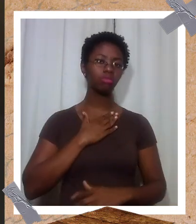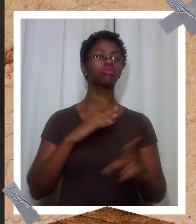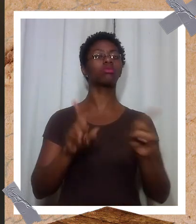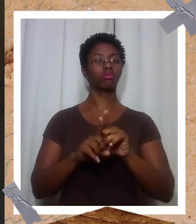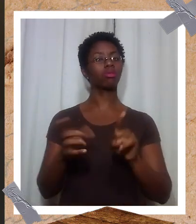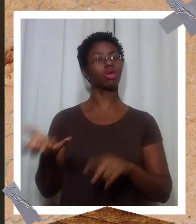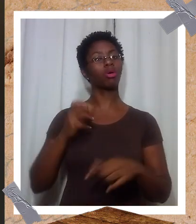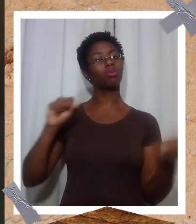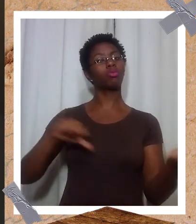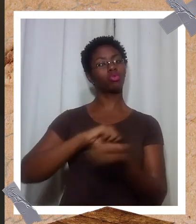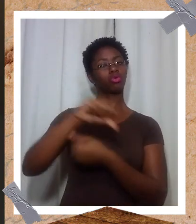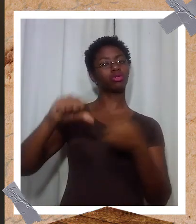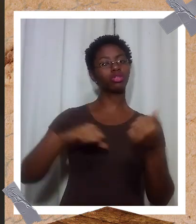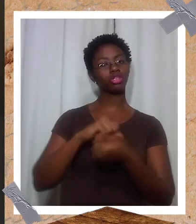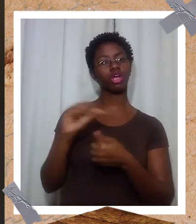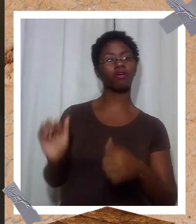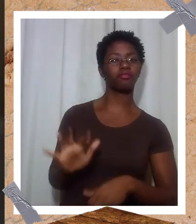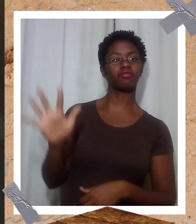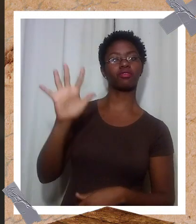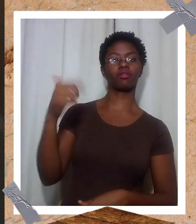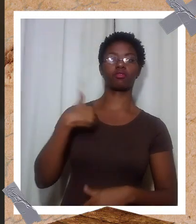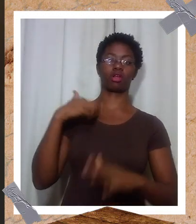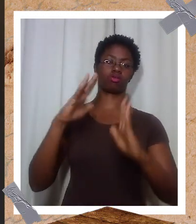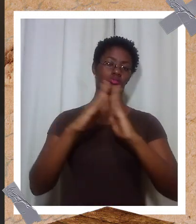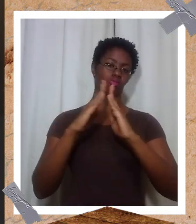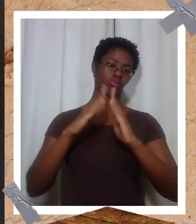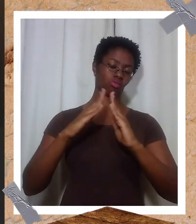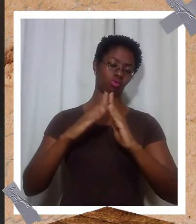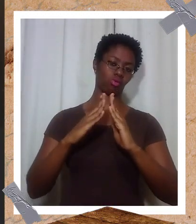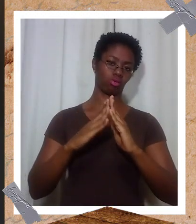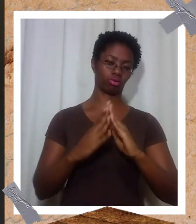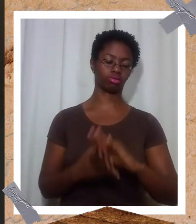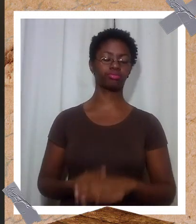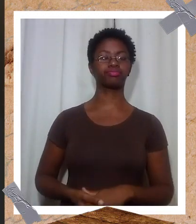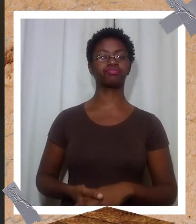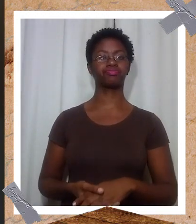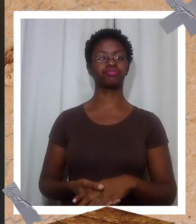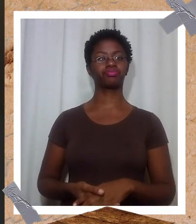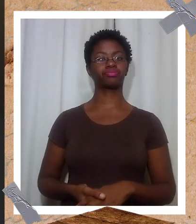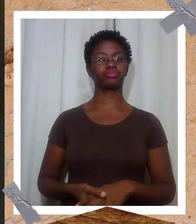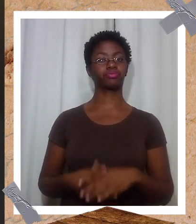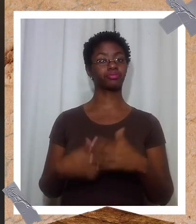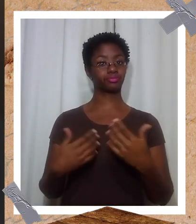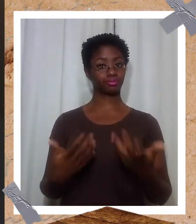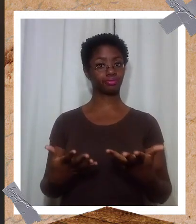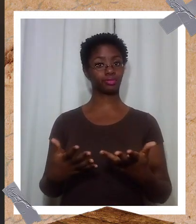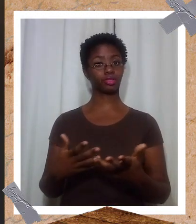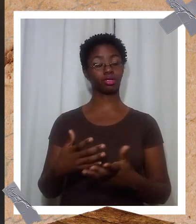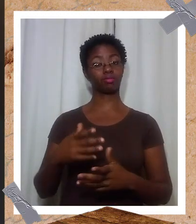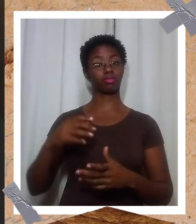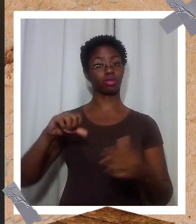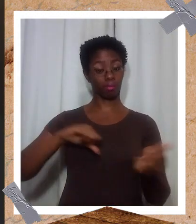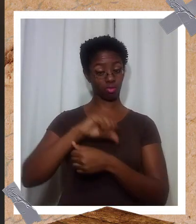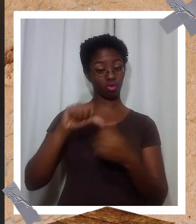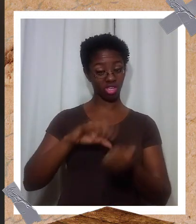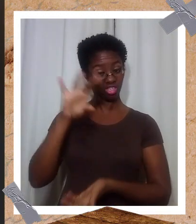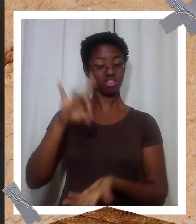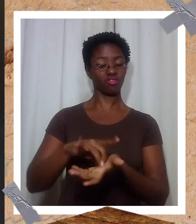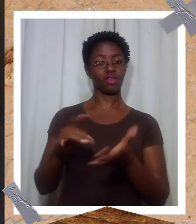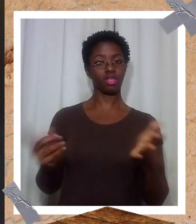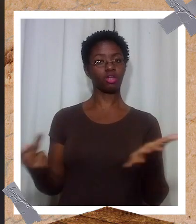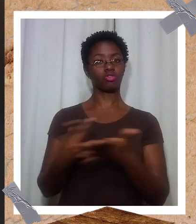mudar a comunidade, a favela onde eu vivo, onde eu moro, né? E para essa mudança ela ser